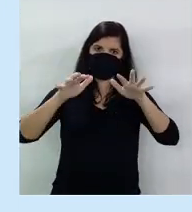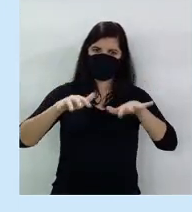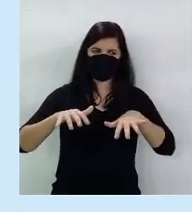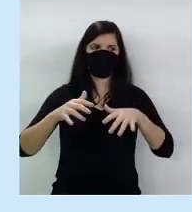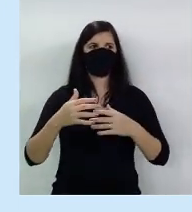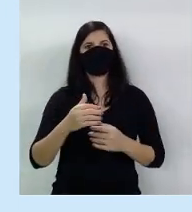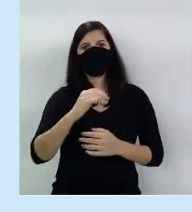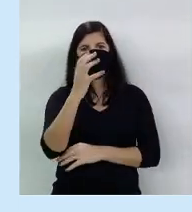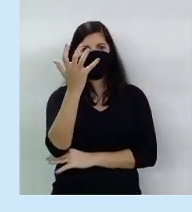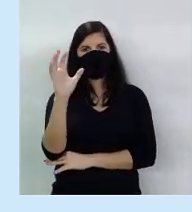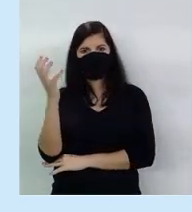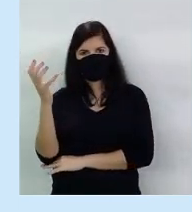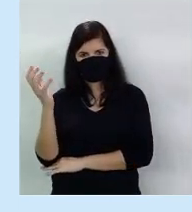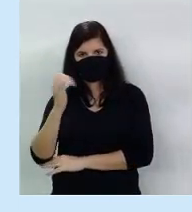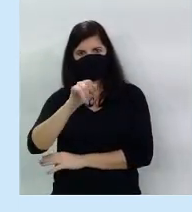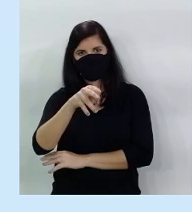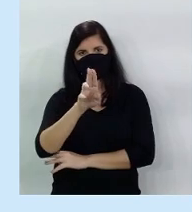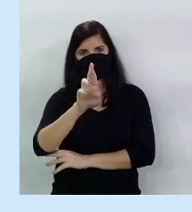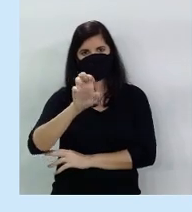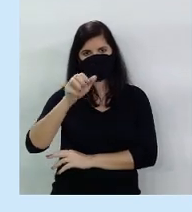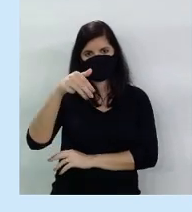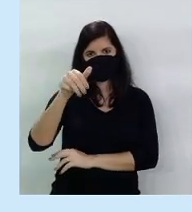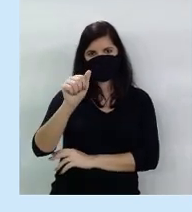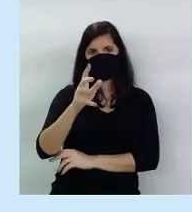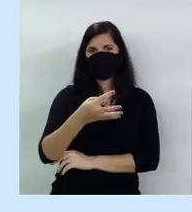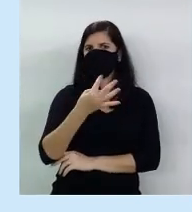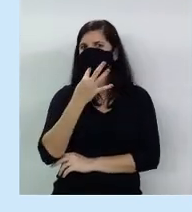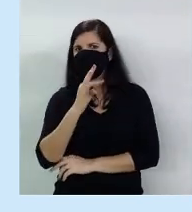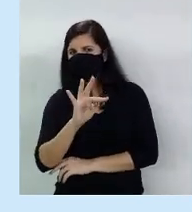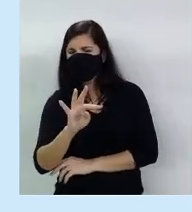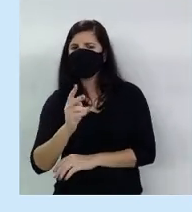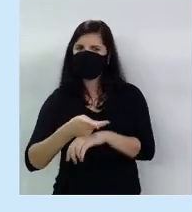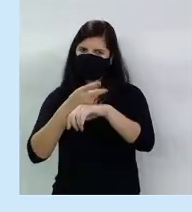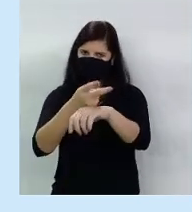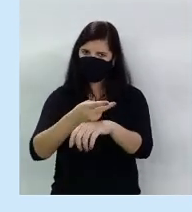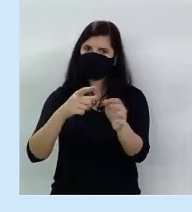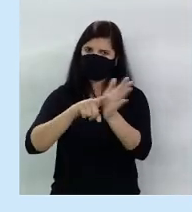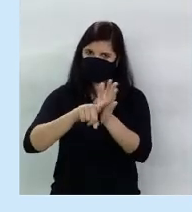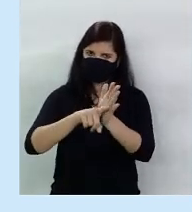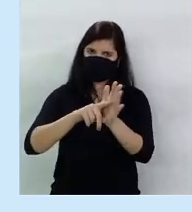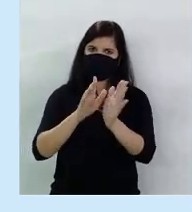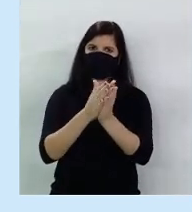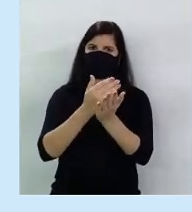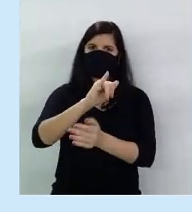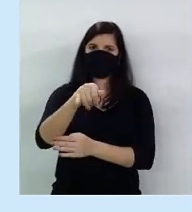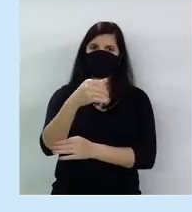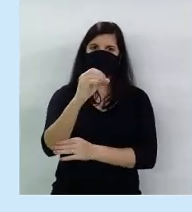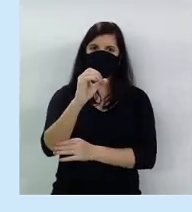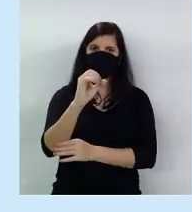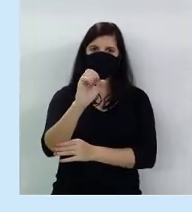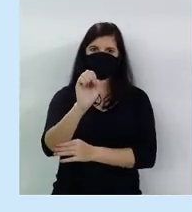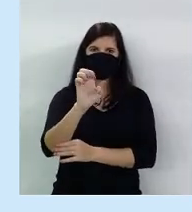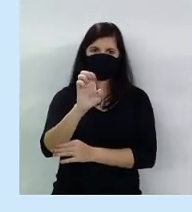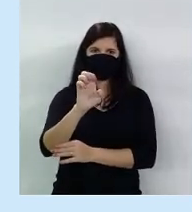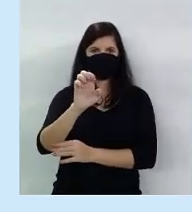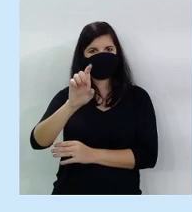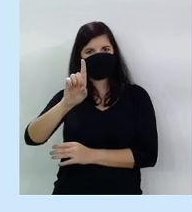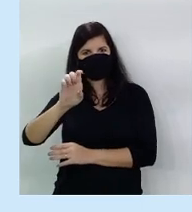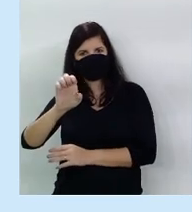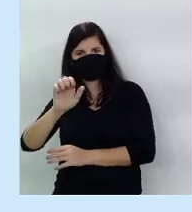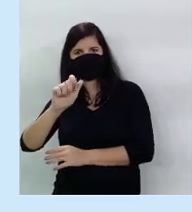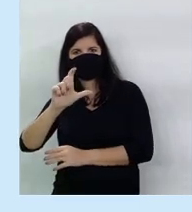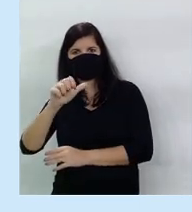Vocês devem conhecer, ou aqueles que não conhecem, procurem conhecer o livro de José de Alencar, Iracema. O livro de